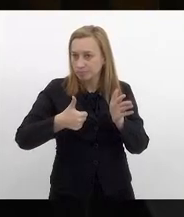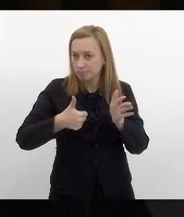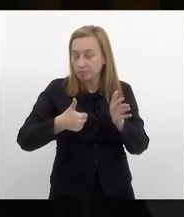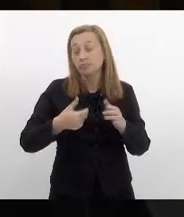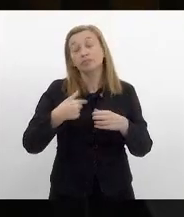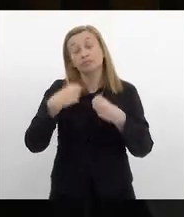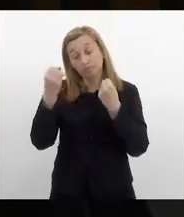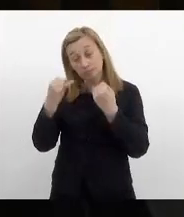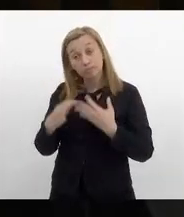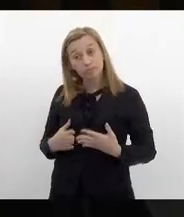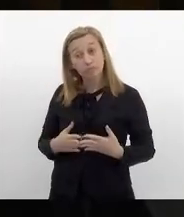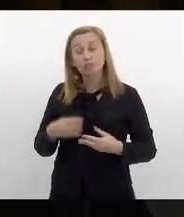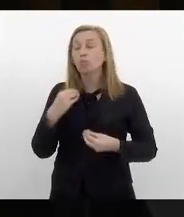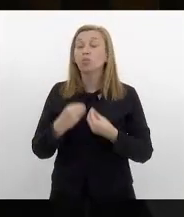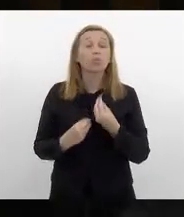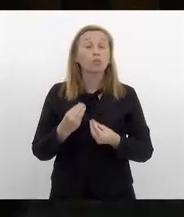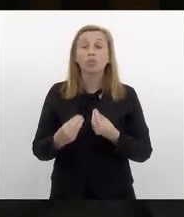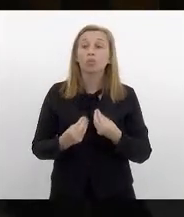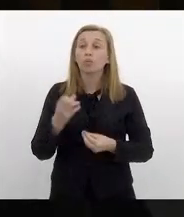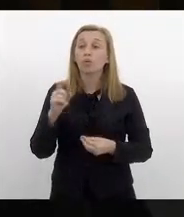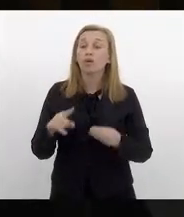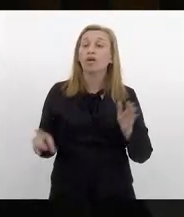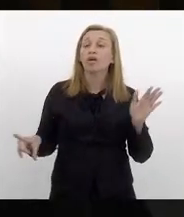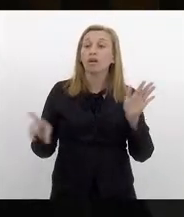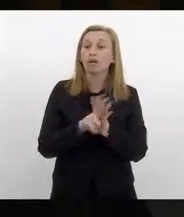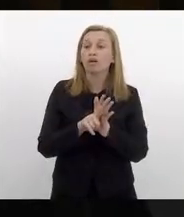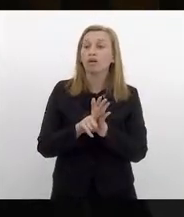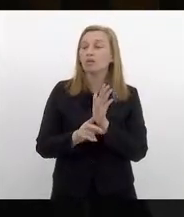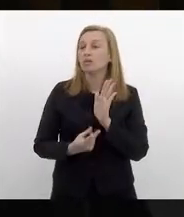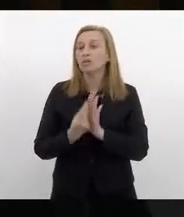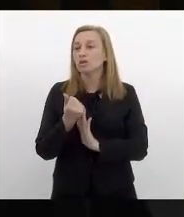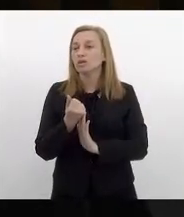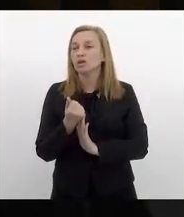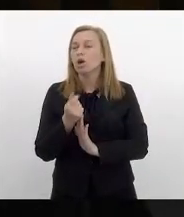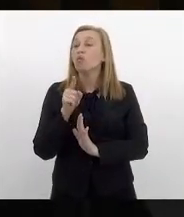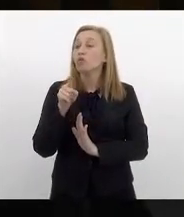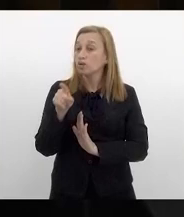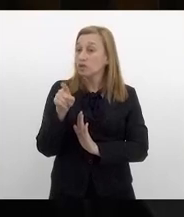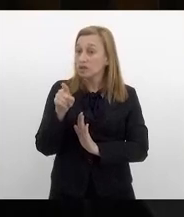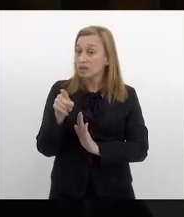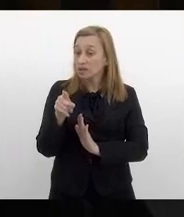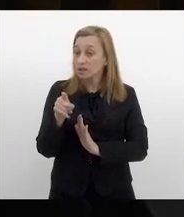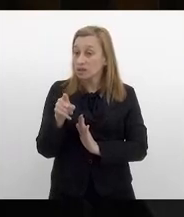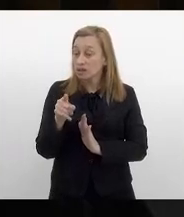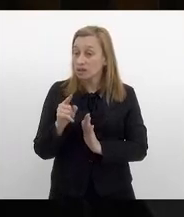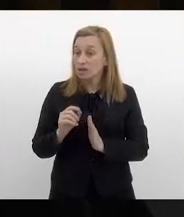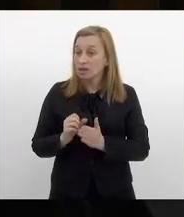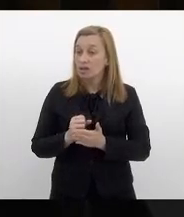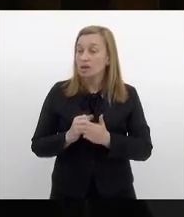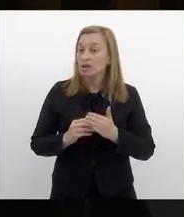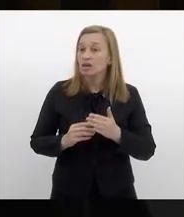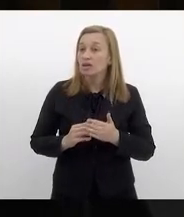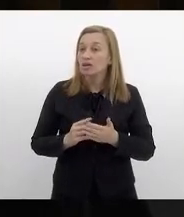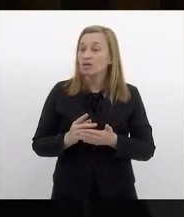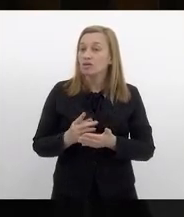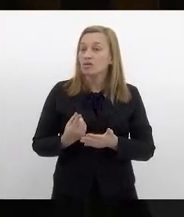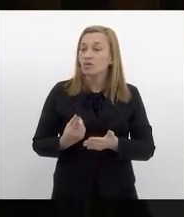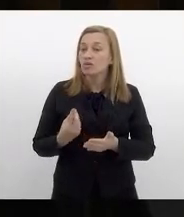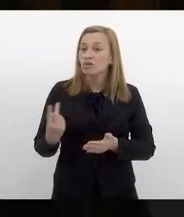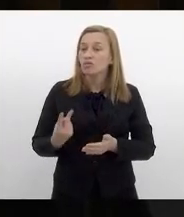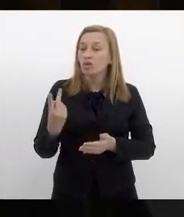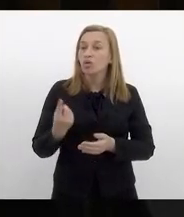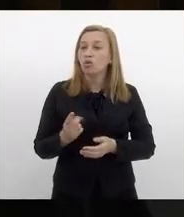uma explicação, como é que é a lei orçamentária? Você fixa a despesa e estima